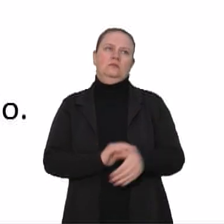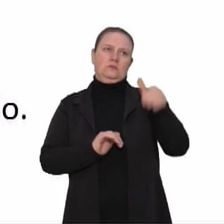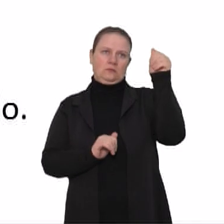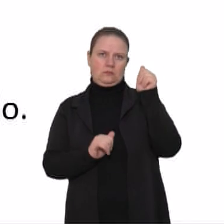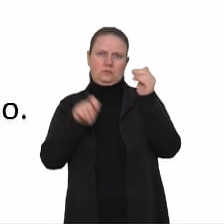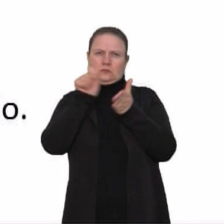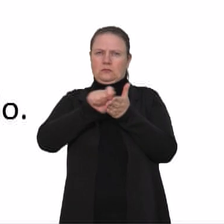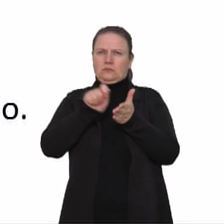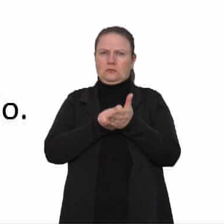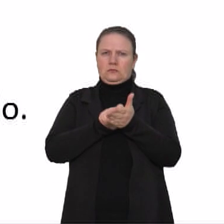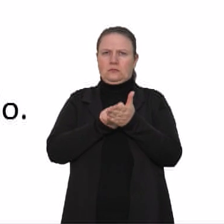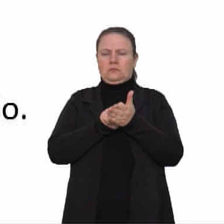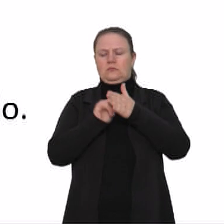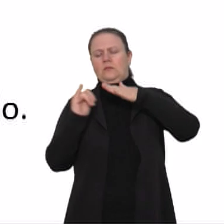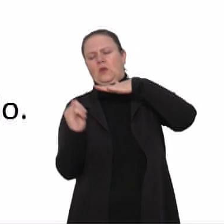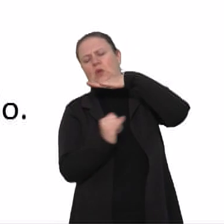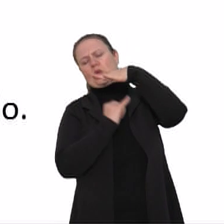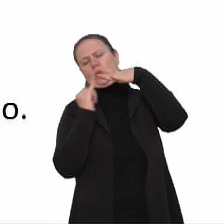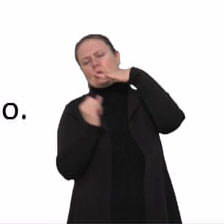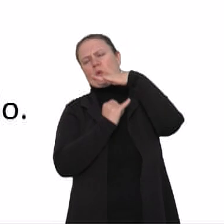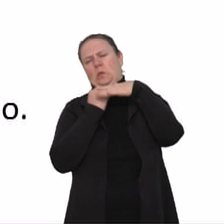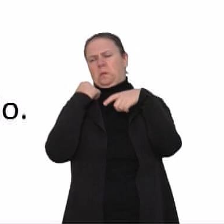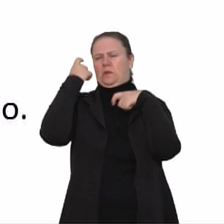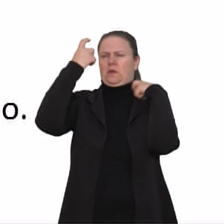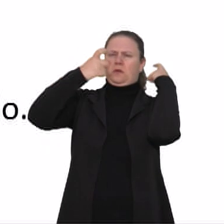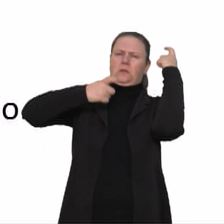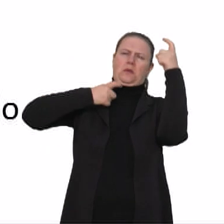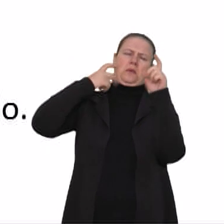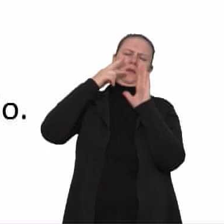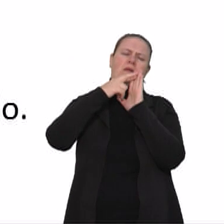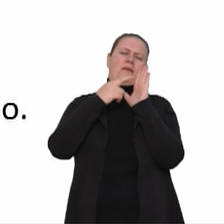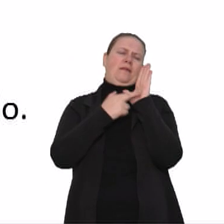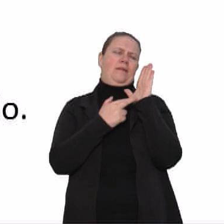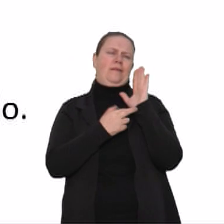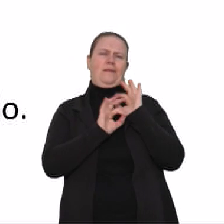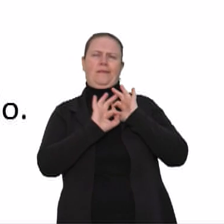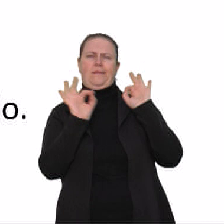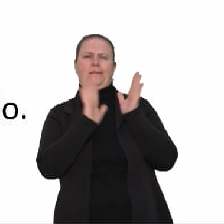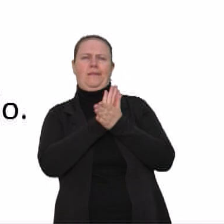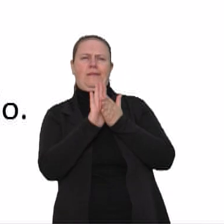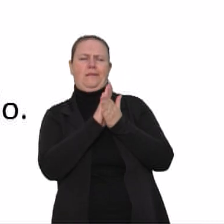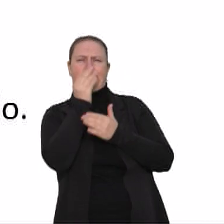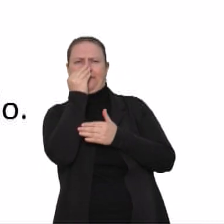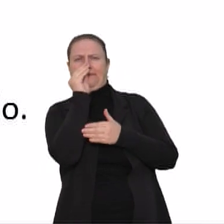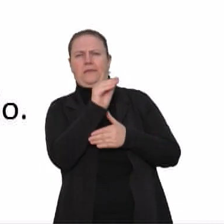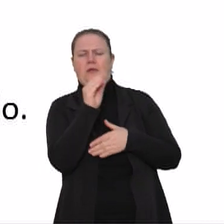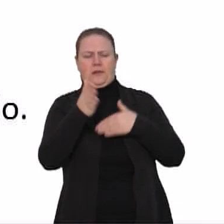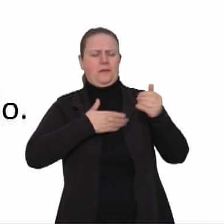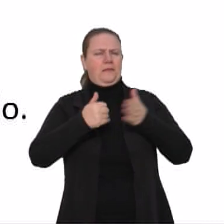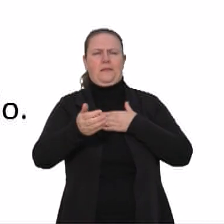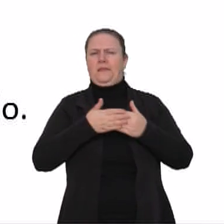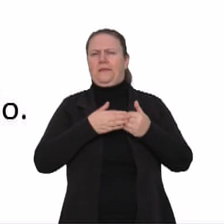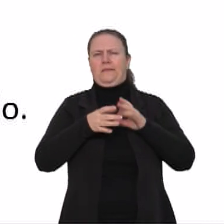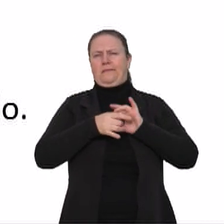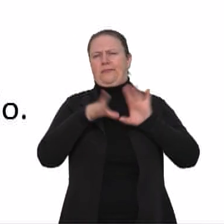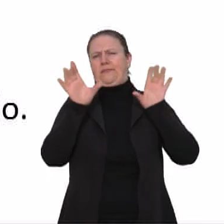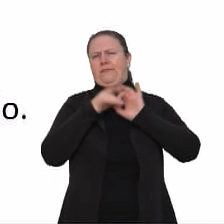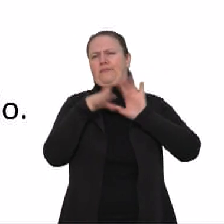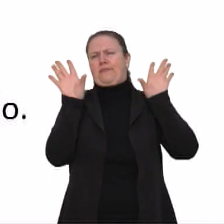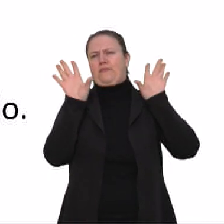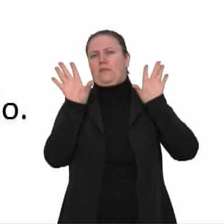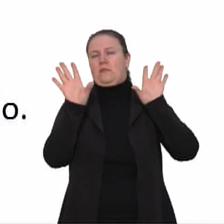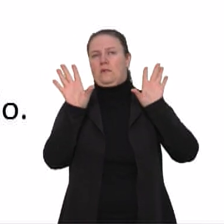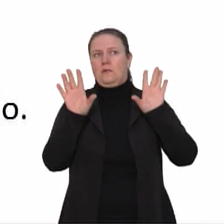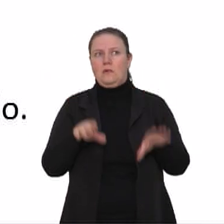Escrever de um modo informal, sem se preocupar com as regras da norma padrão? Escrever de qualquer jeito. Você não deve